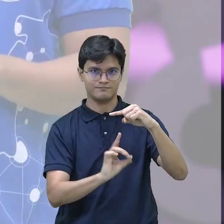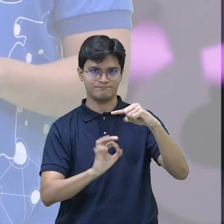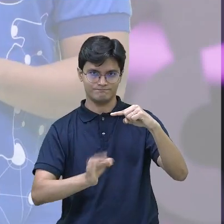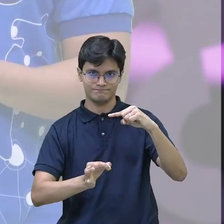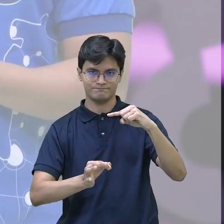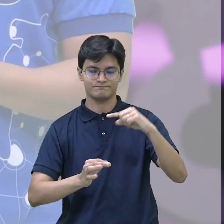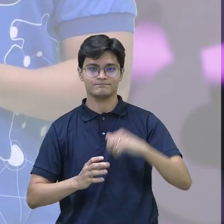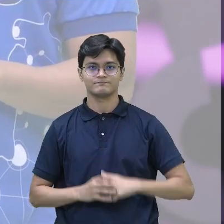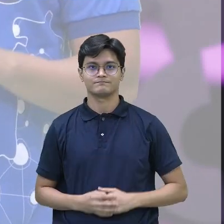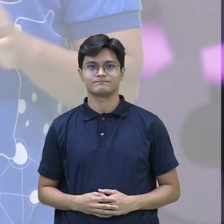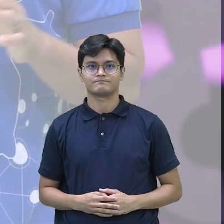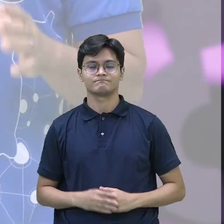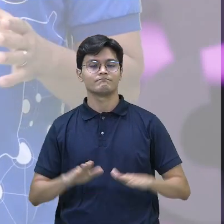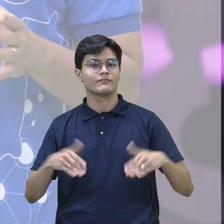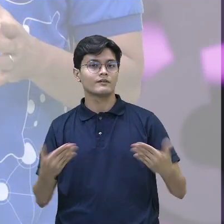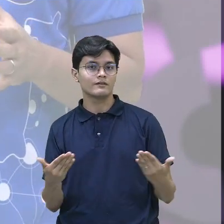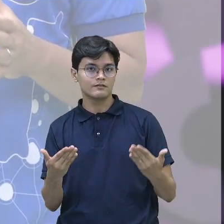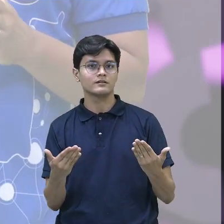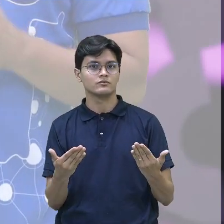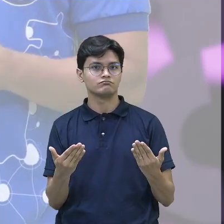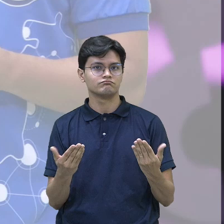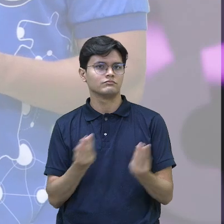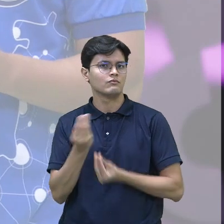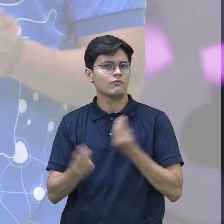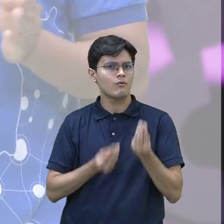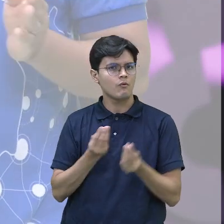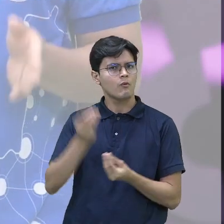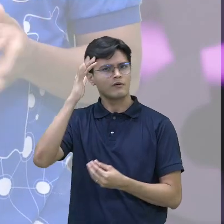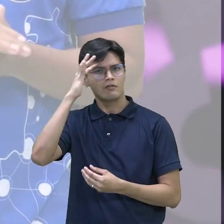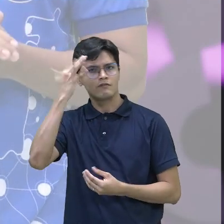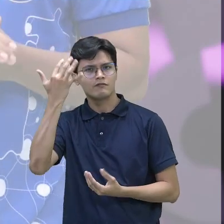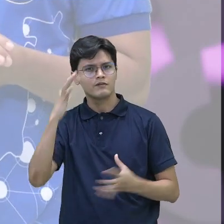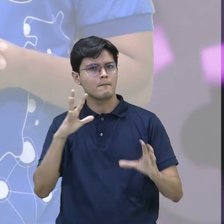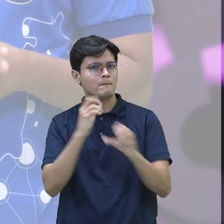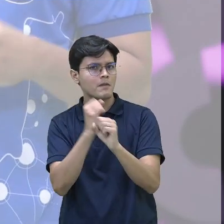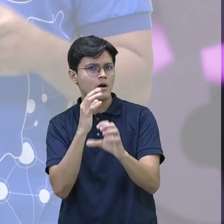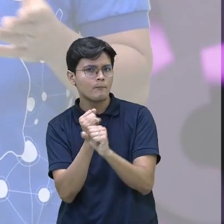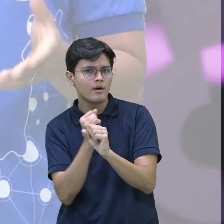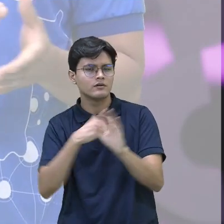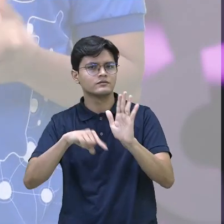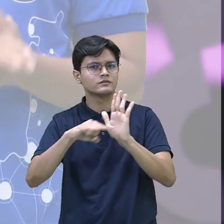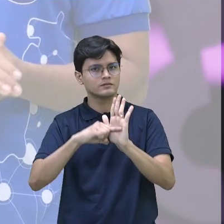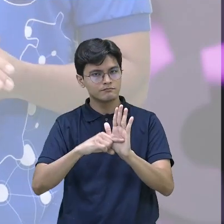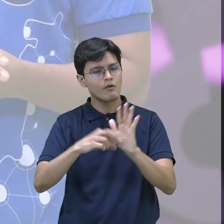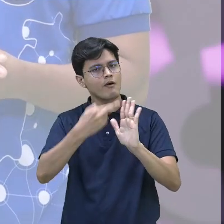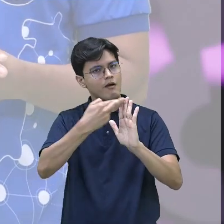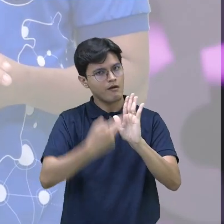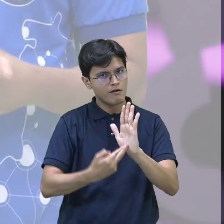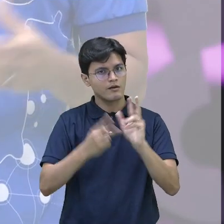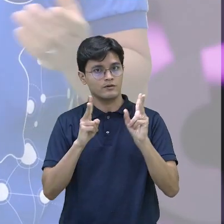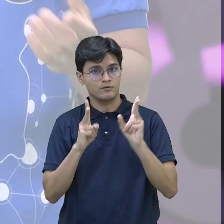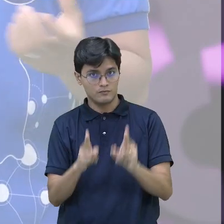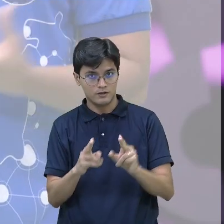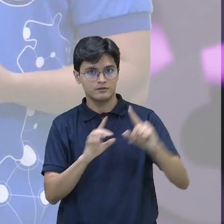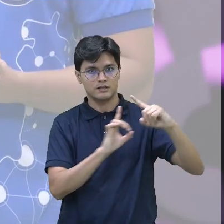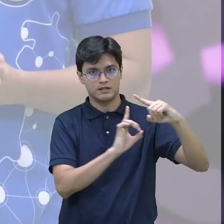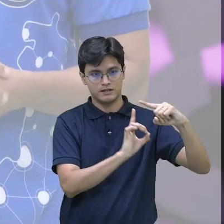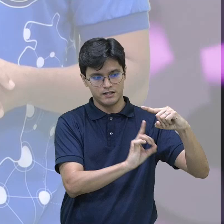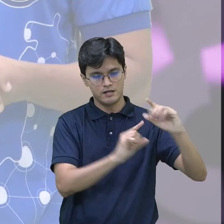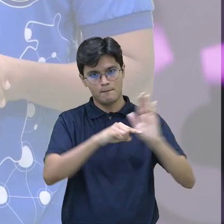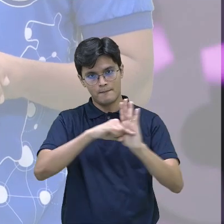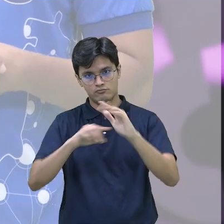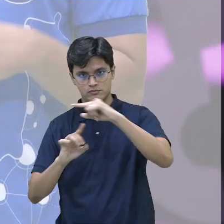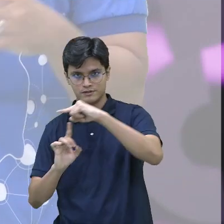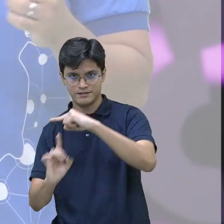Então, na subtração, a regra também vai ser a mesma. Eu tenho duas frações com o mesmo denominador, ou seja, nesse caso